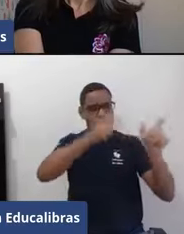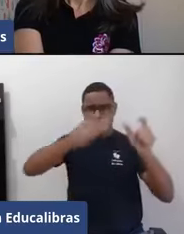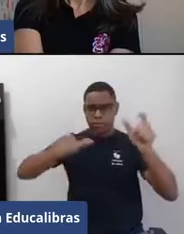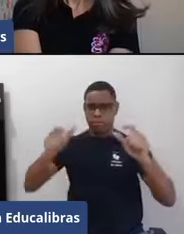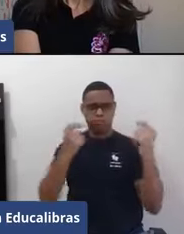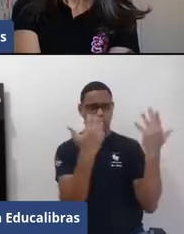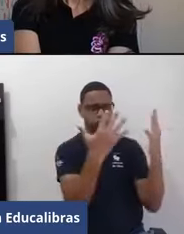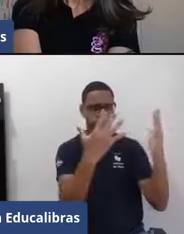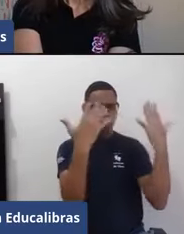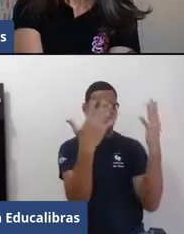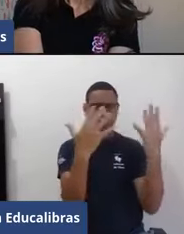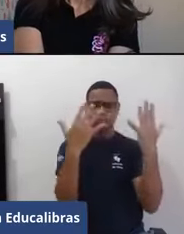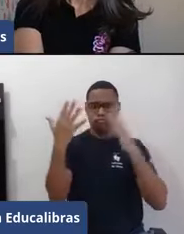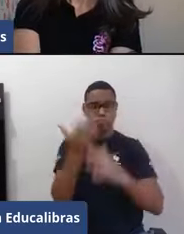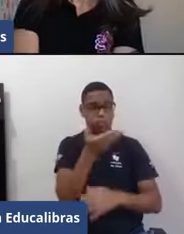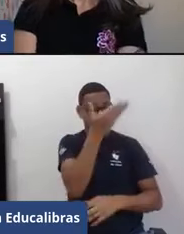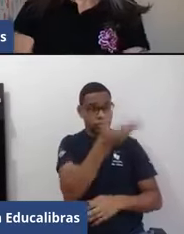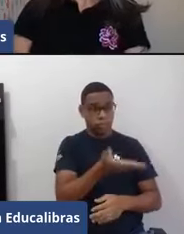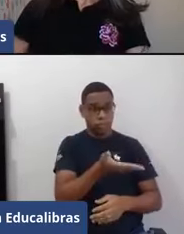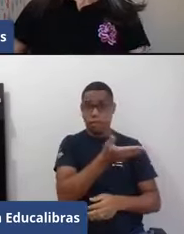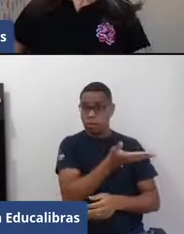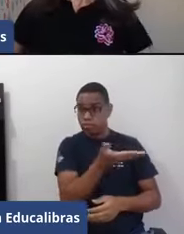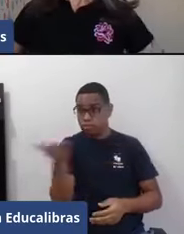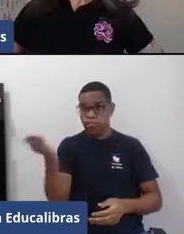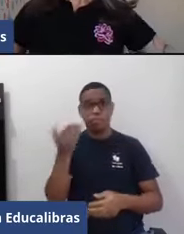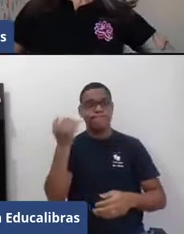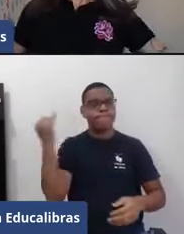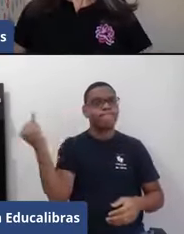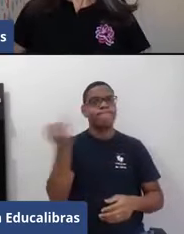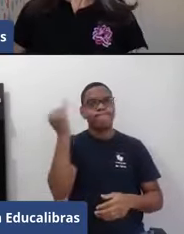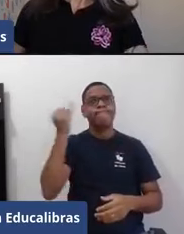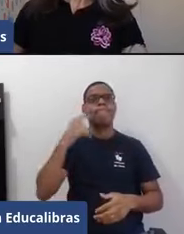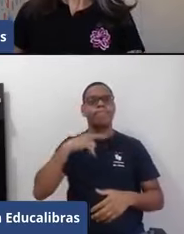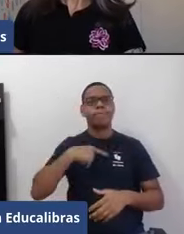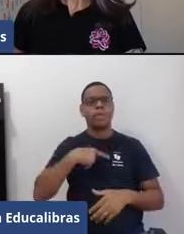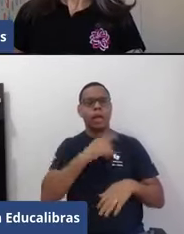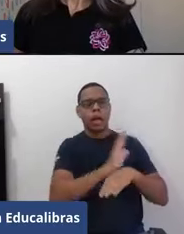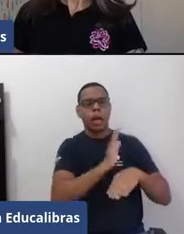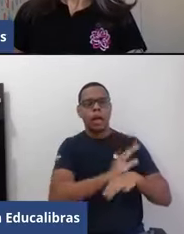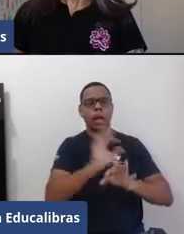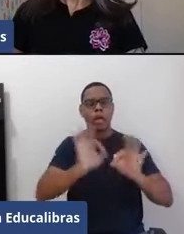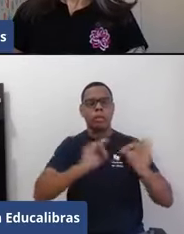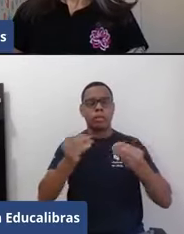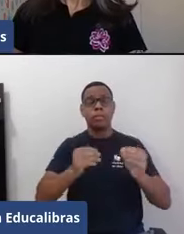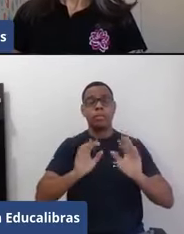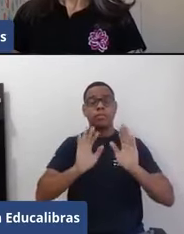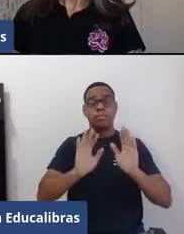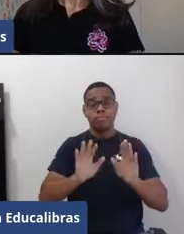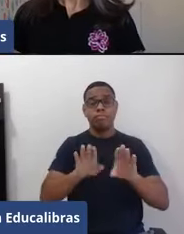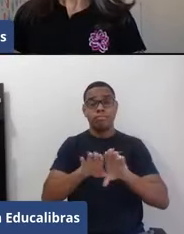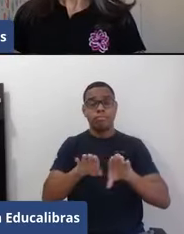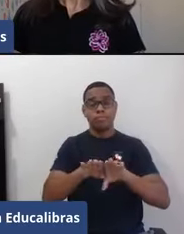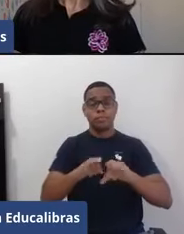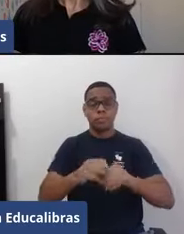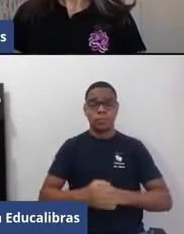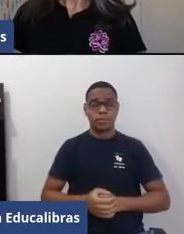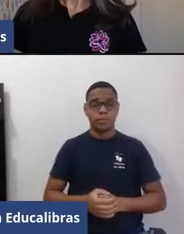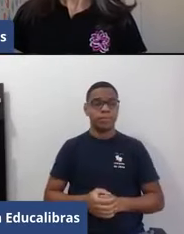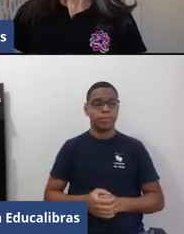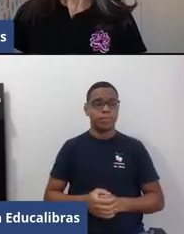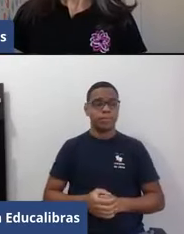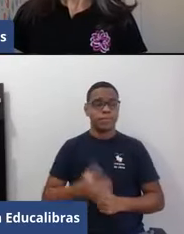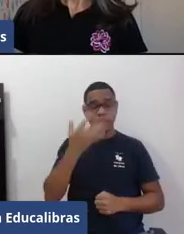foram importantes nesse período, de várias formas, né? Mas nós contamos também pessoas que